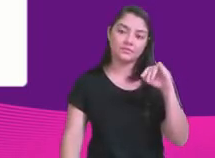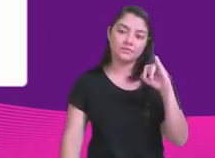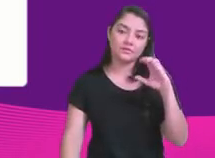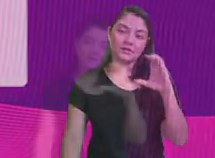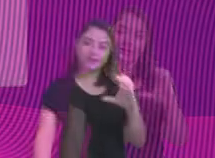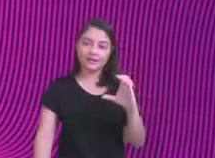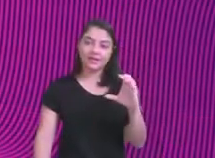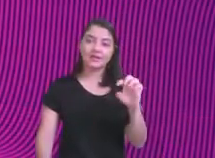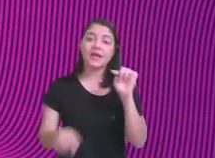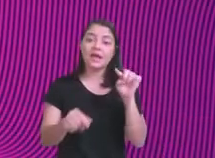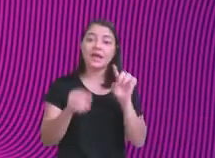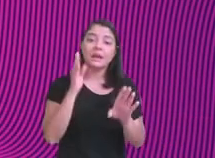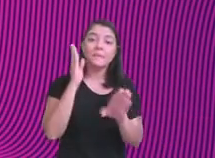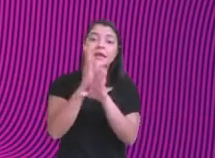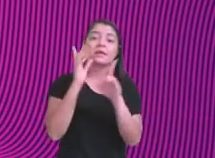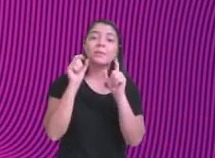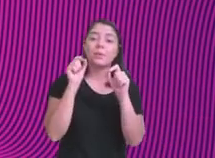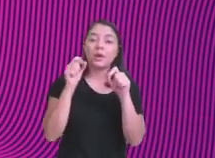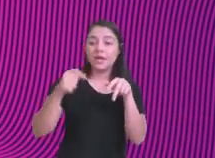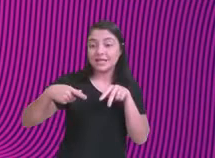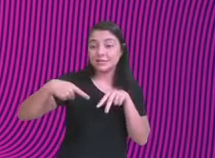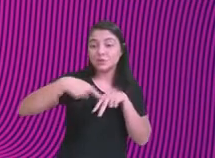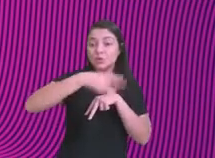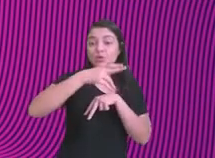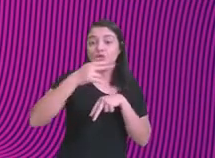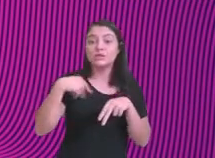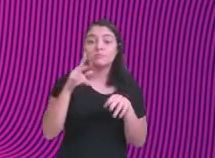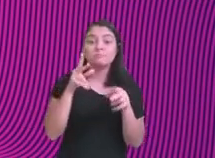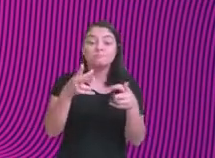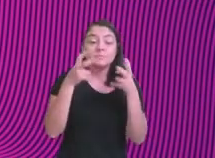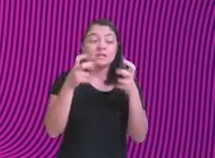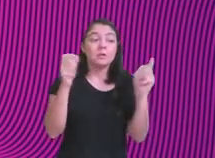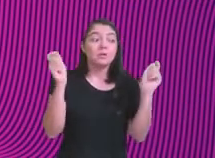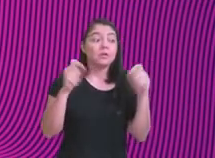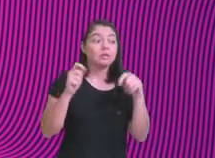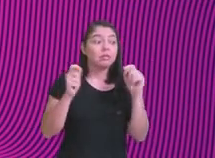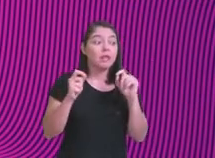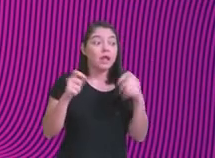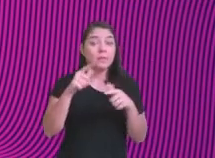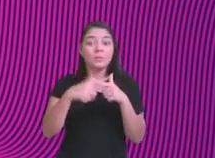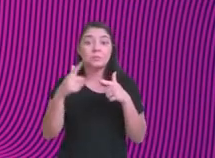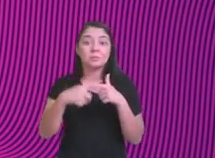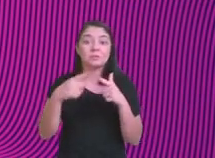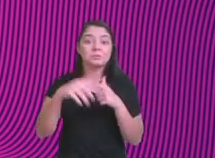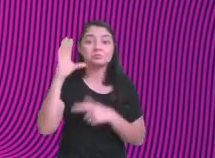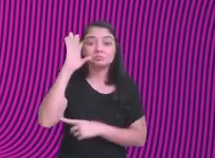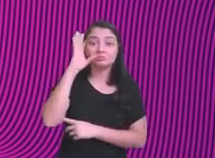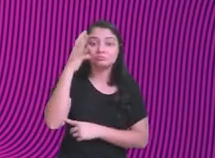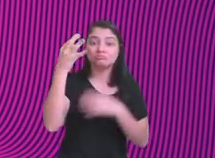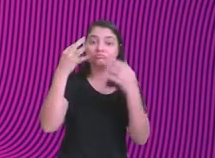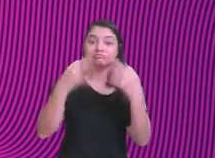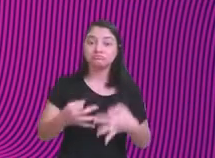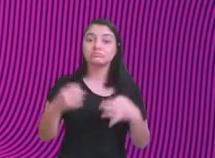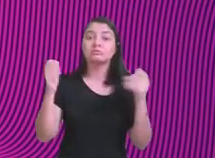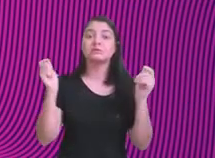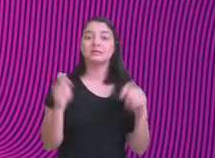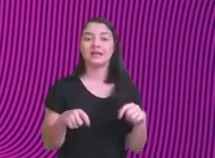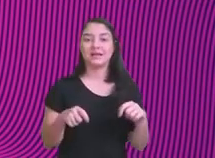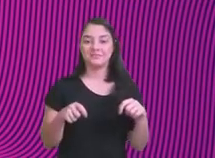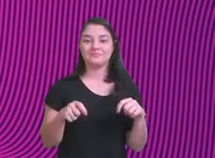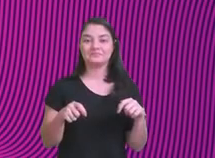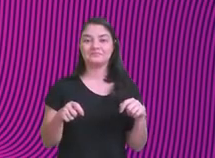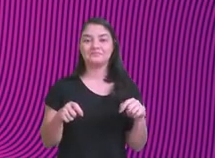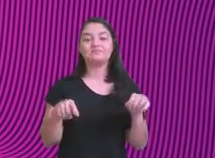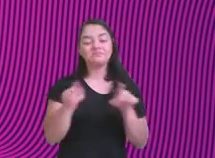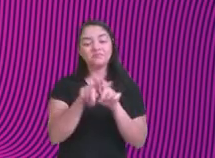nesta técnica um trabalho que poderia, talvez, solucionar os problemas. Nós tivemos a oportunidade